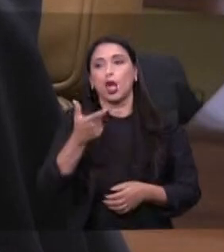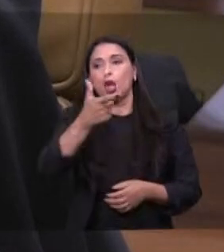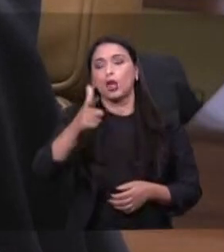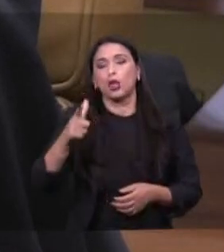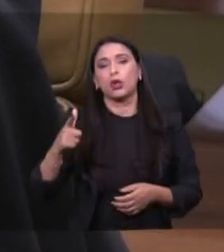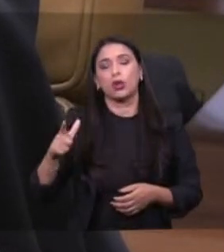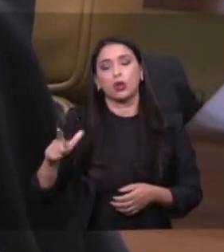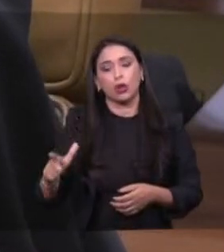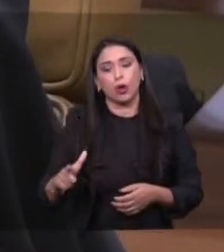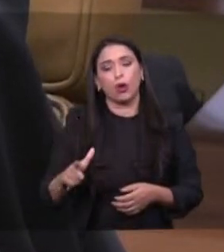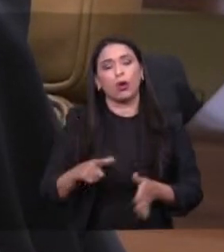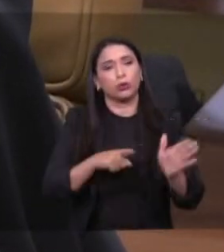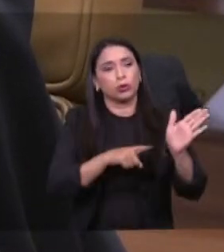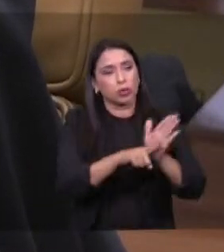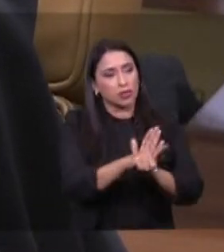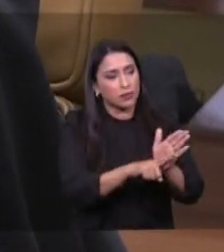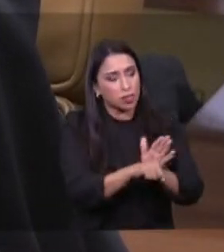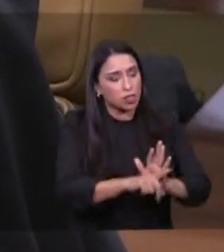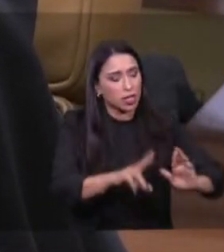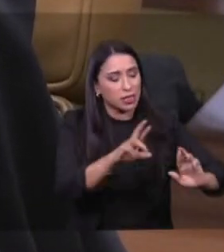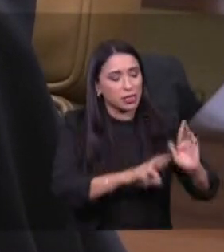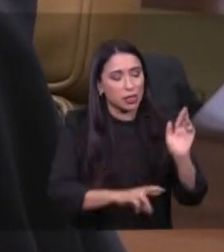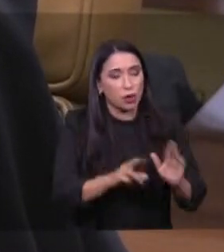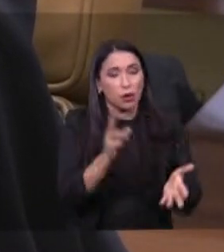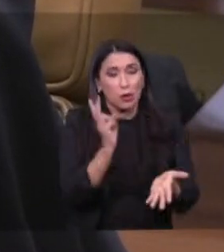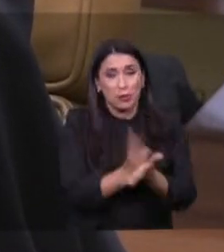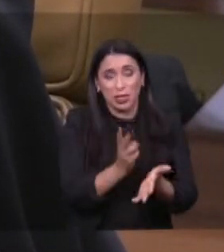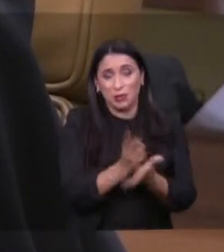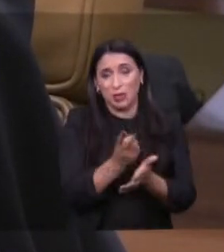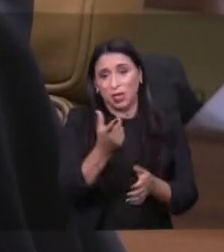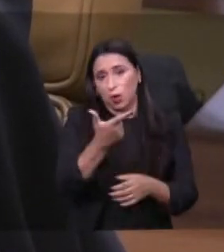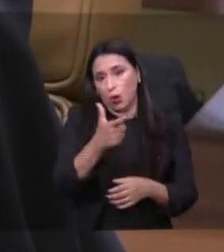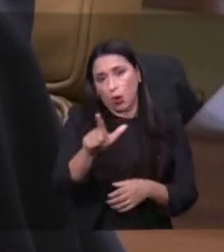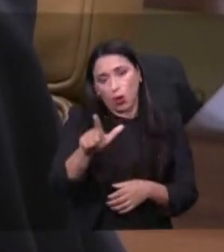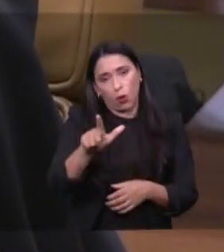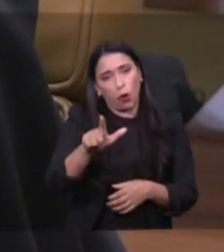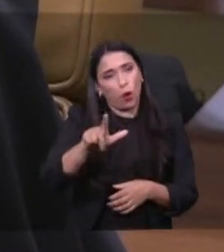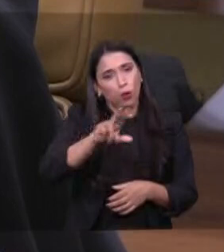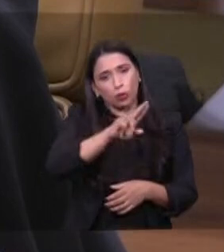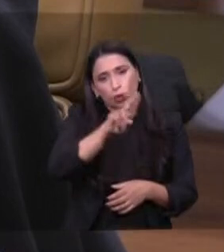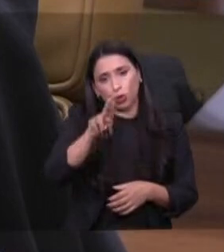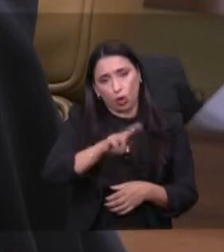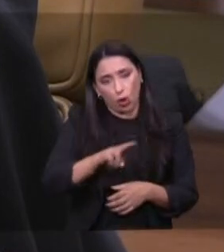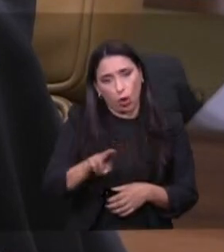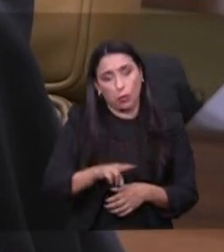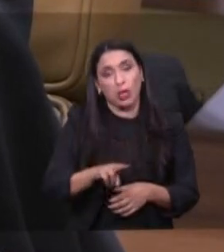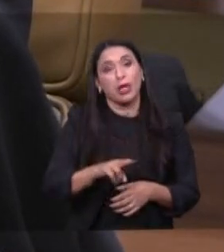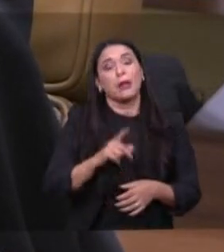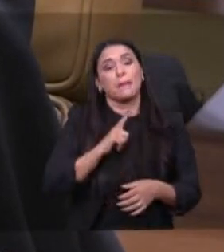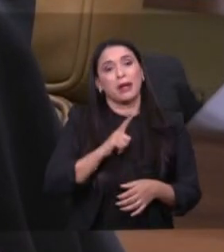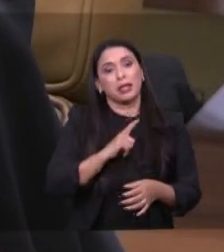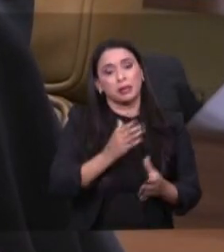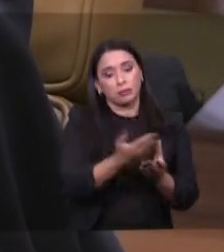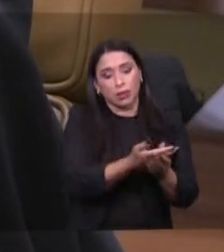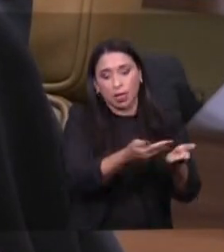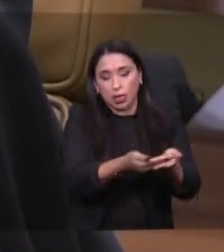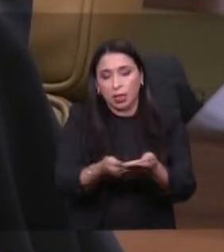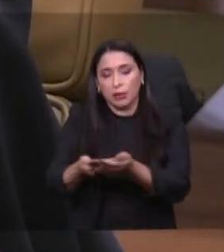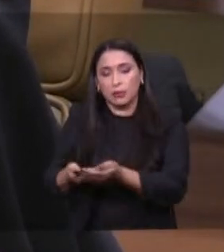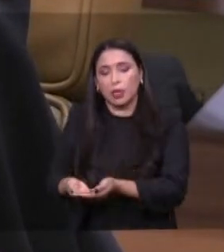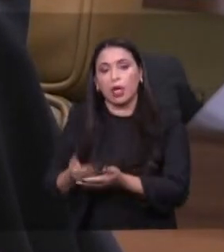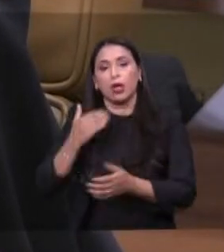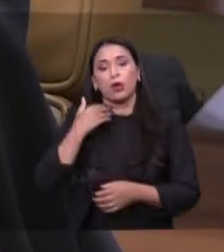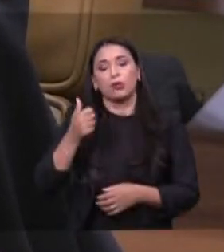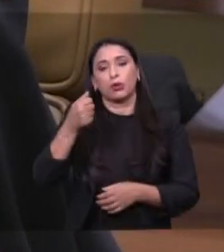procedimentos de investigação criminal, mesmo que tenham outra denominação, ao respectivo juiz natural, independentemente